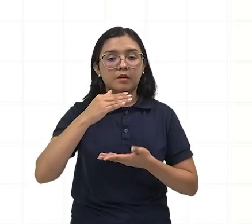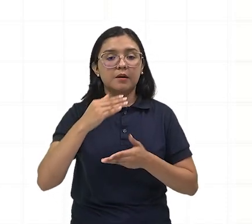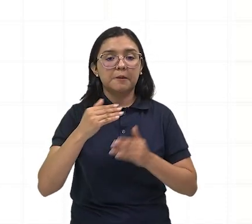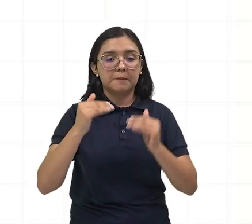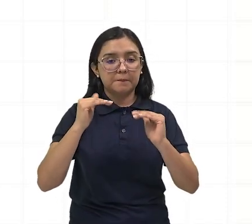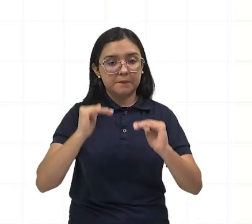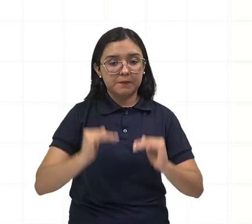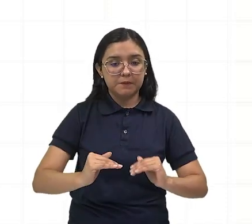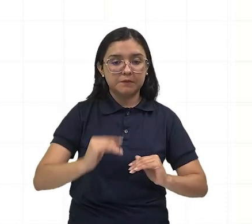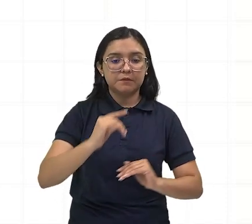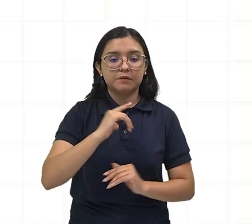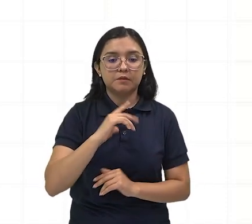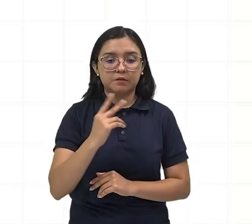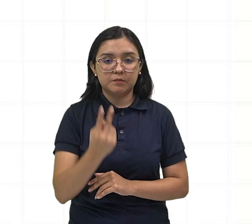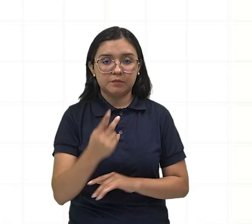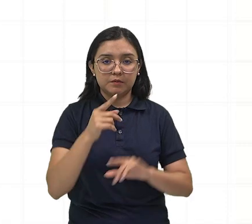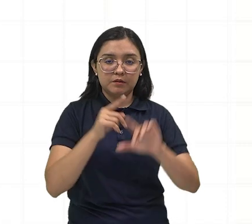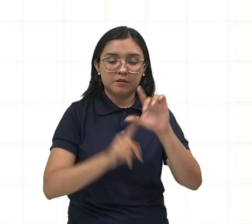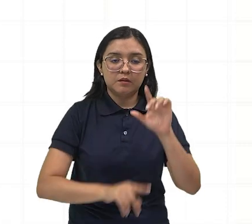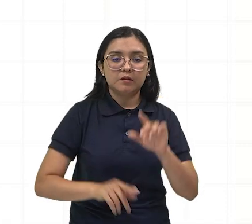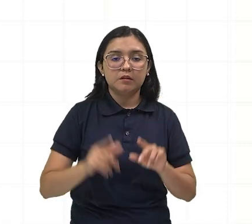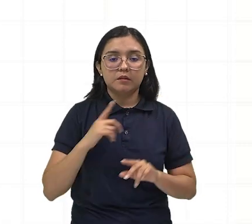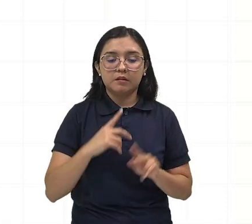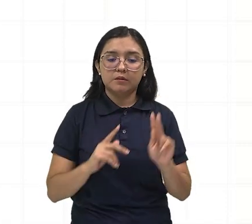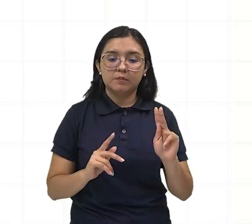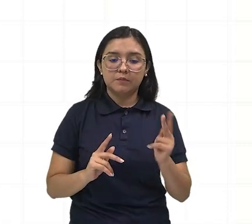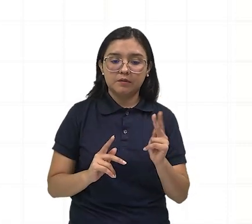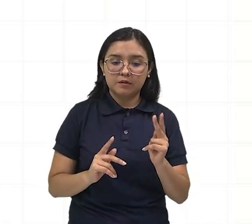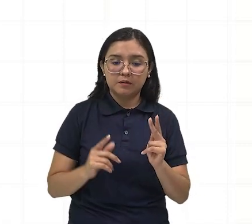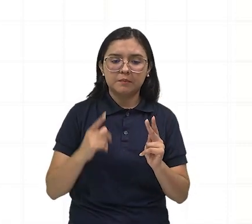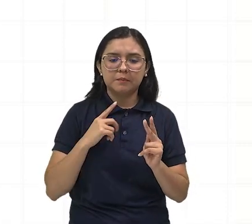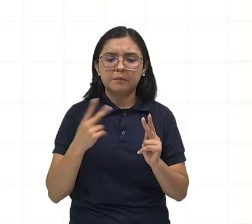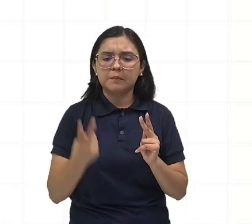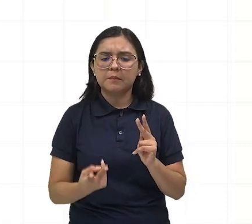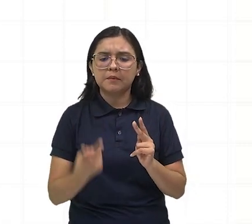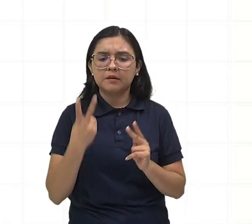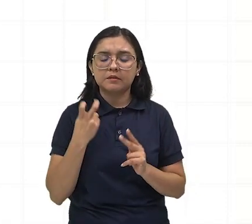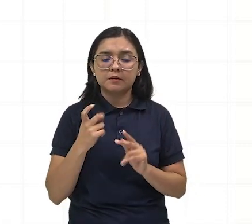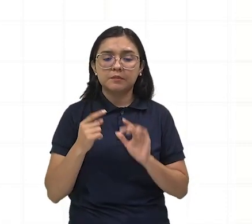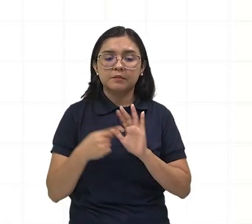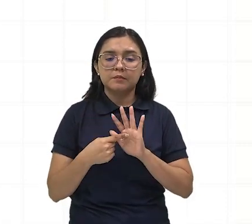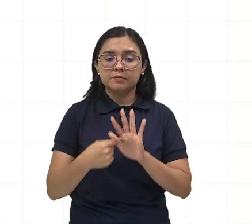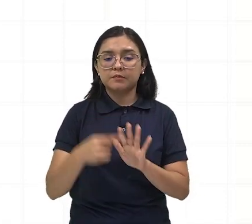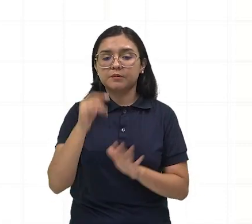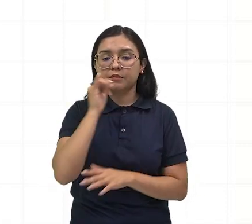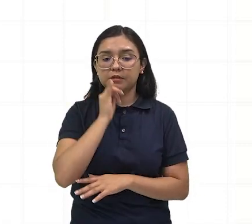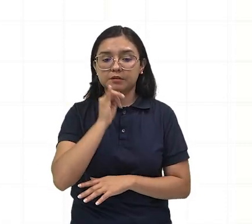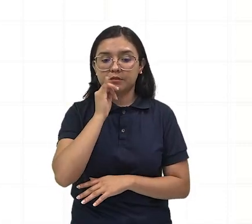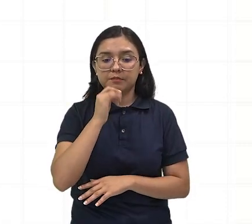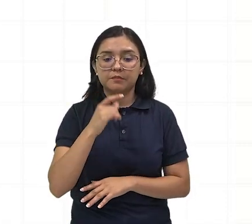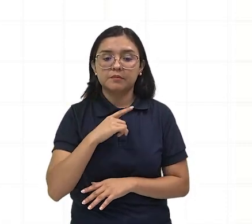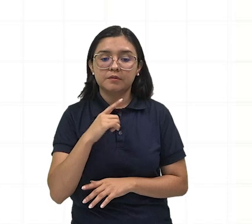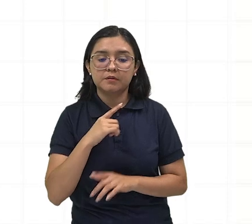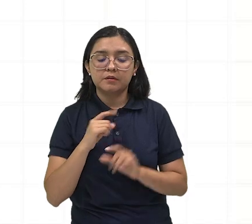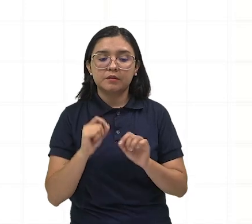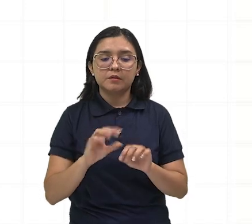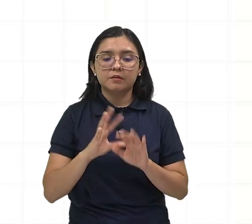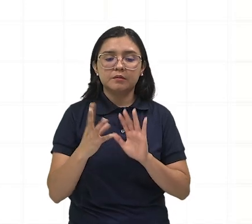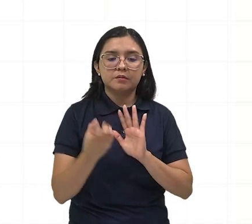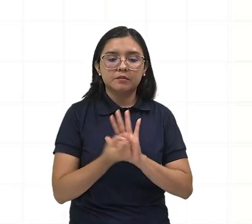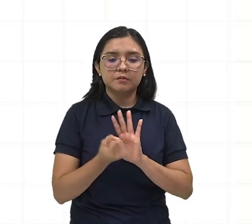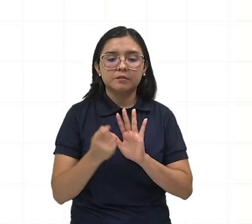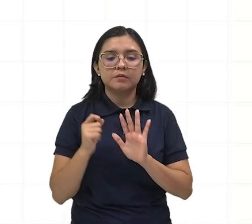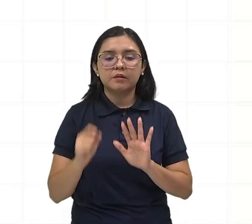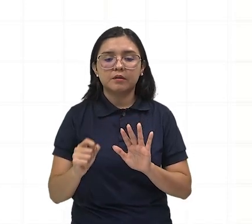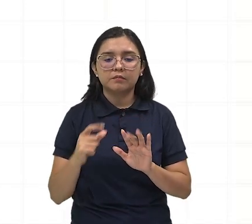né? Nós temos o H, e vejam que agora, nesse exemplo, ó, nós temos um símbolo aqui